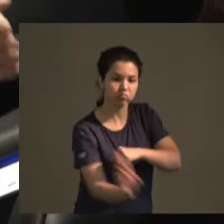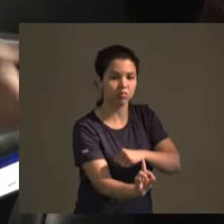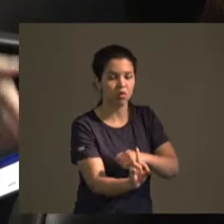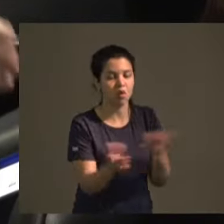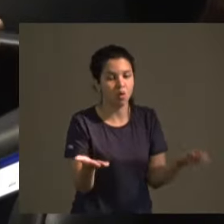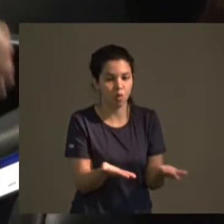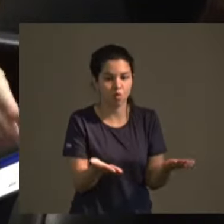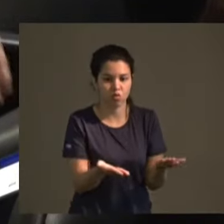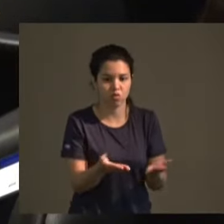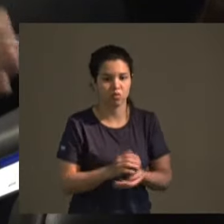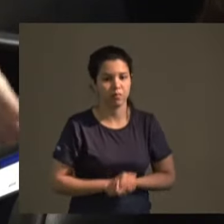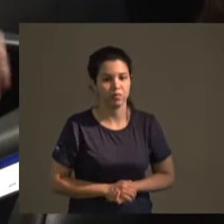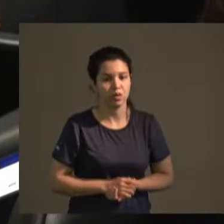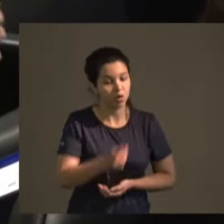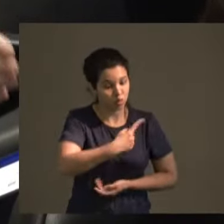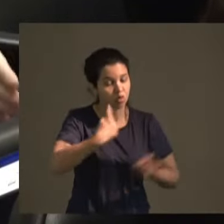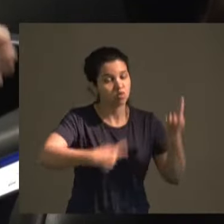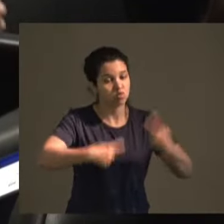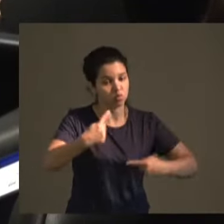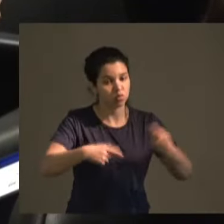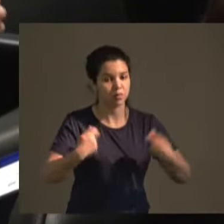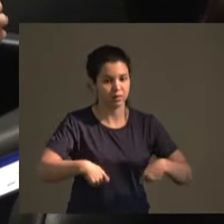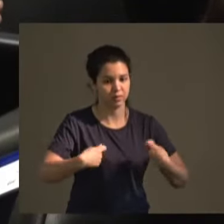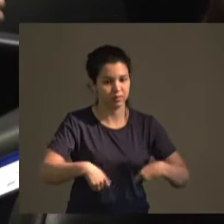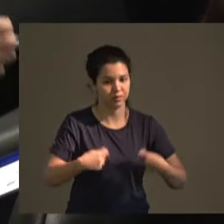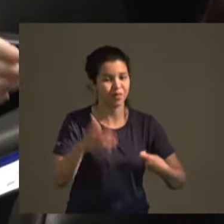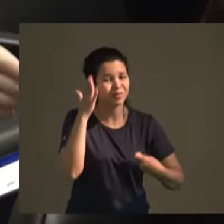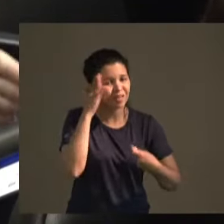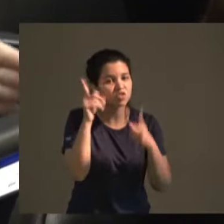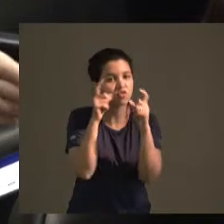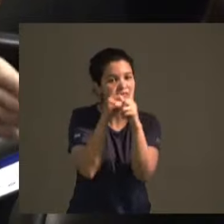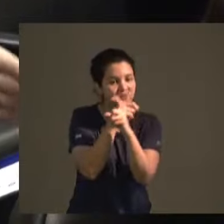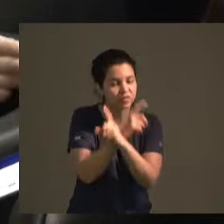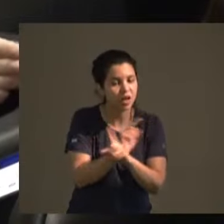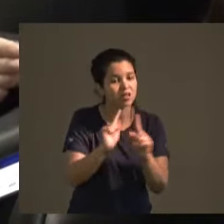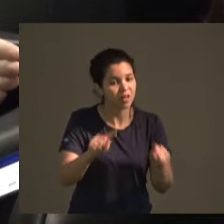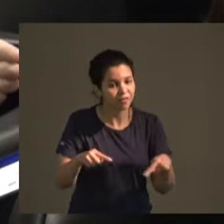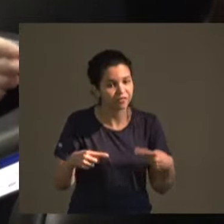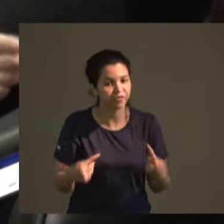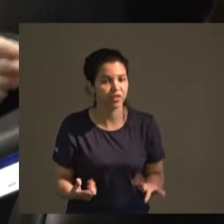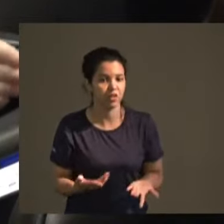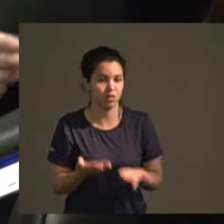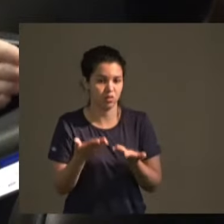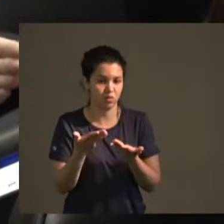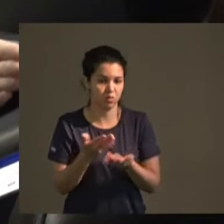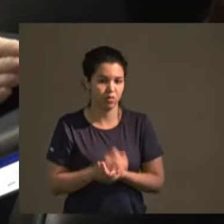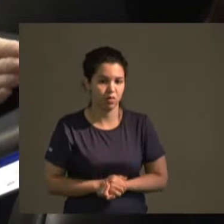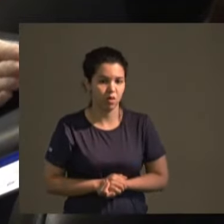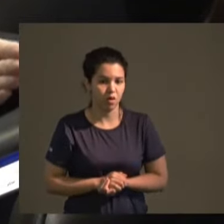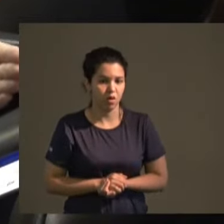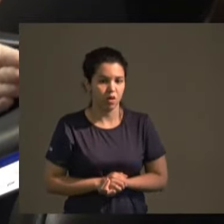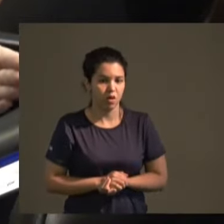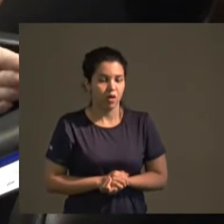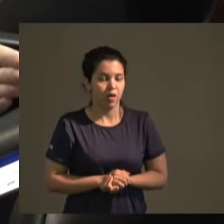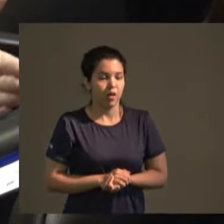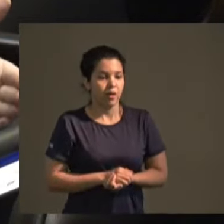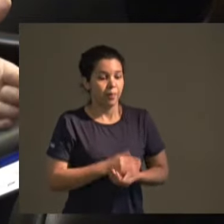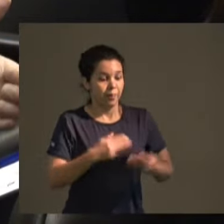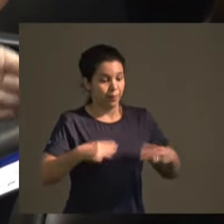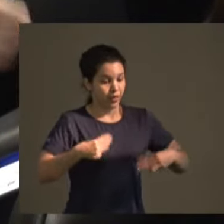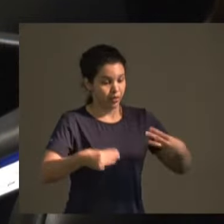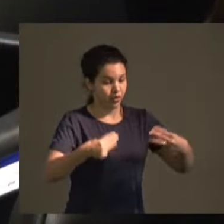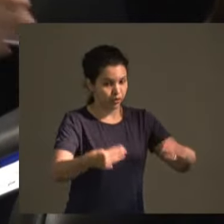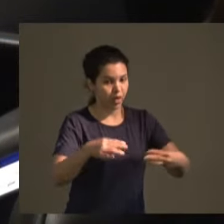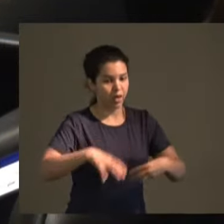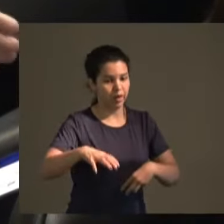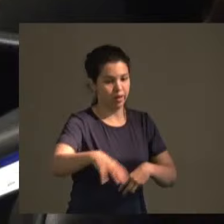Nós precisamos tratar. Eu sei da dificuldade, ou do desafio, melhor falando, das conversas ministeriais.